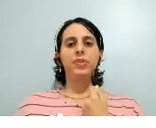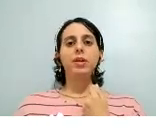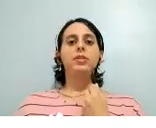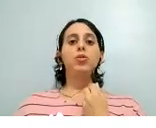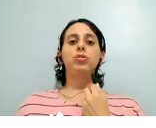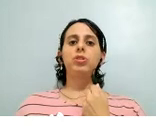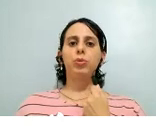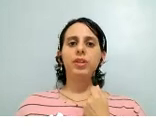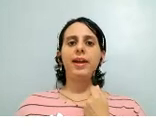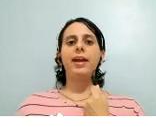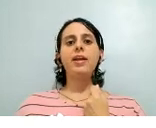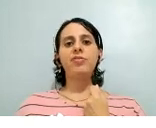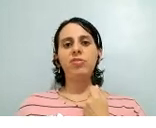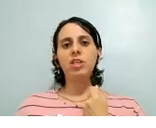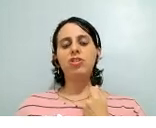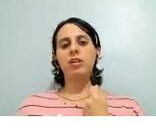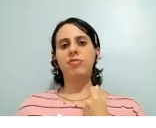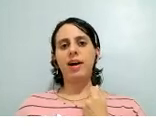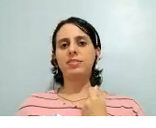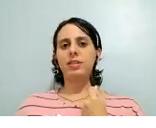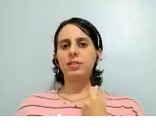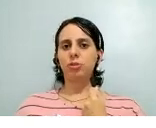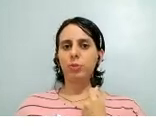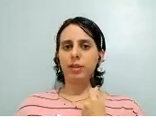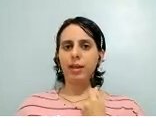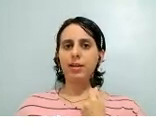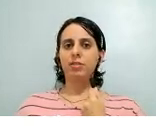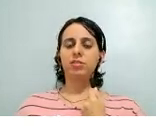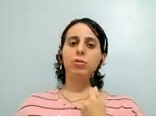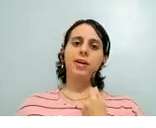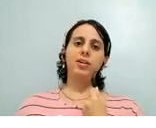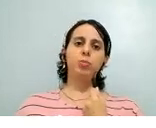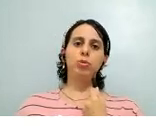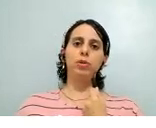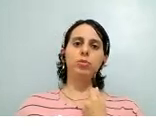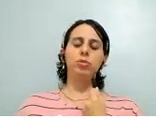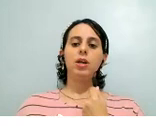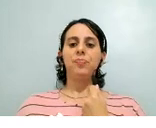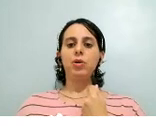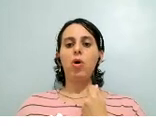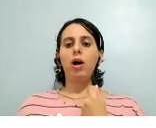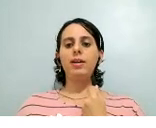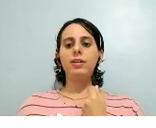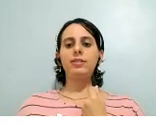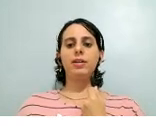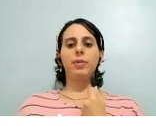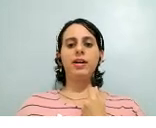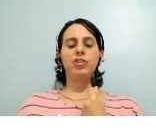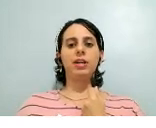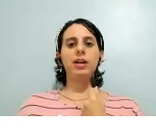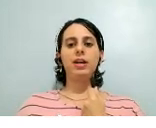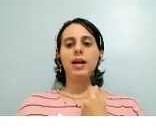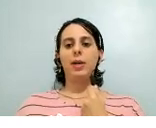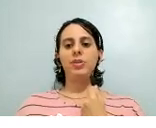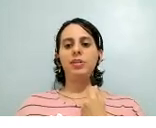comum. Então, se puder, evite levar as crianças pequenas em lugares públicos. Então, olha aqui essa